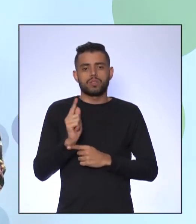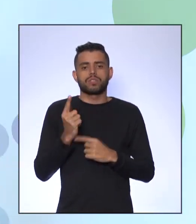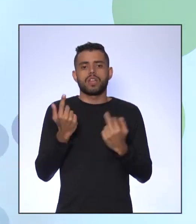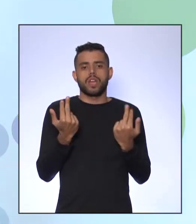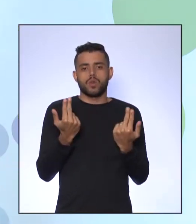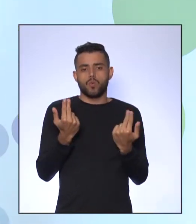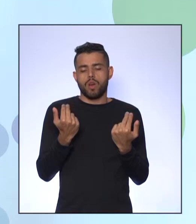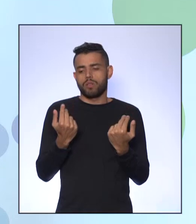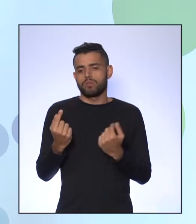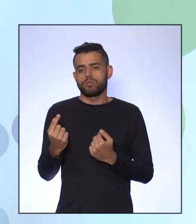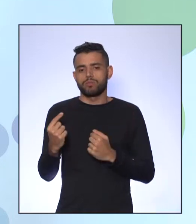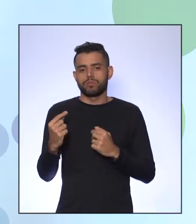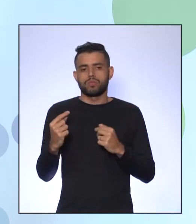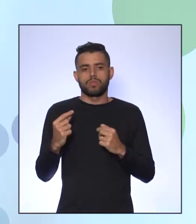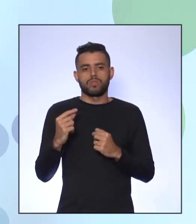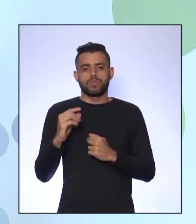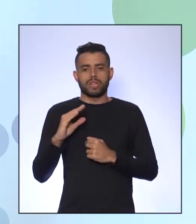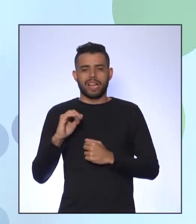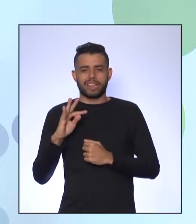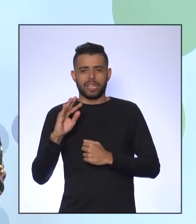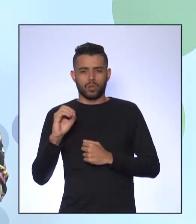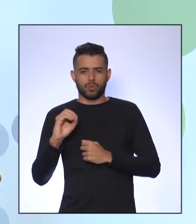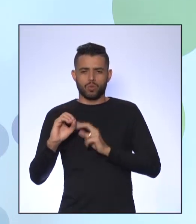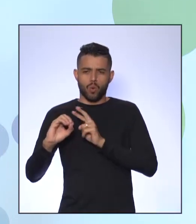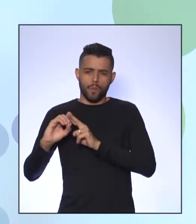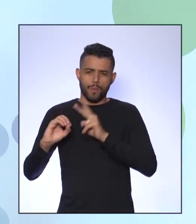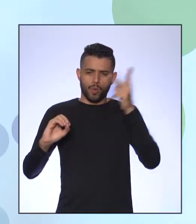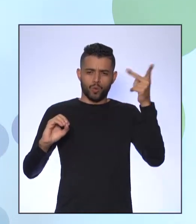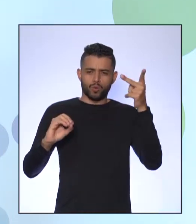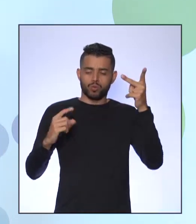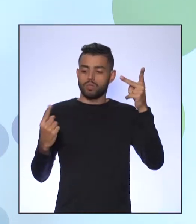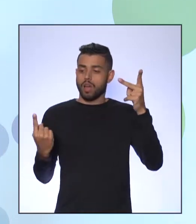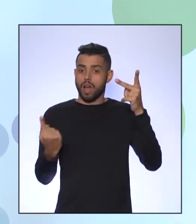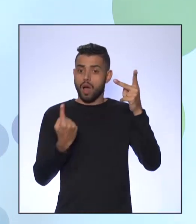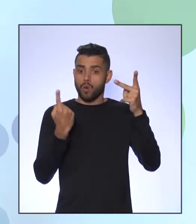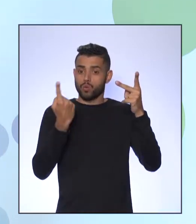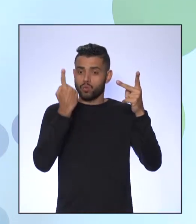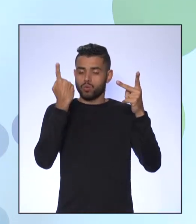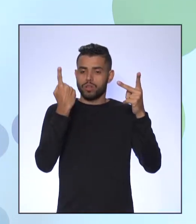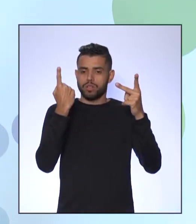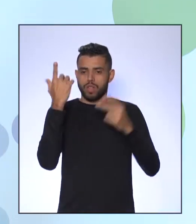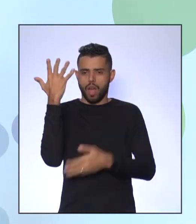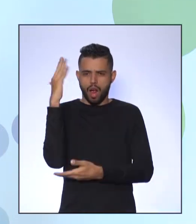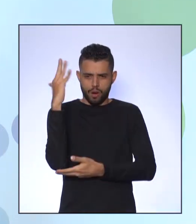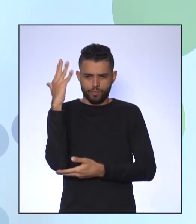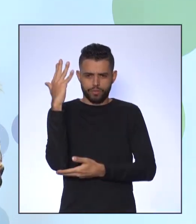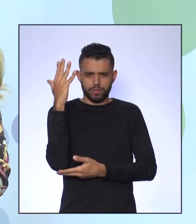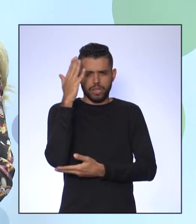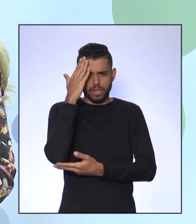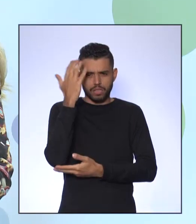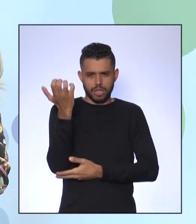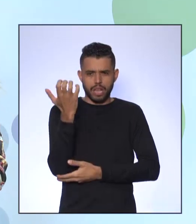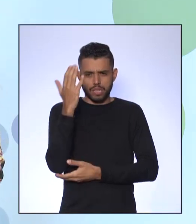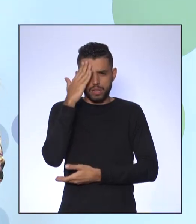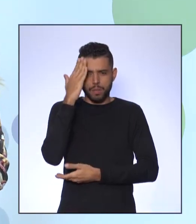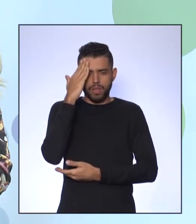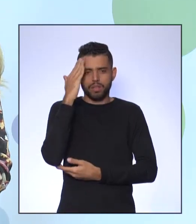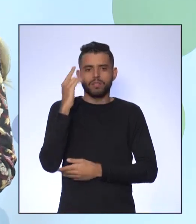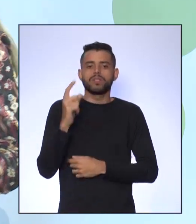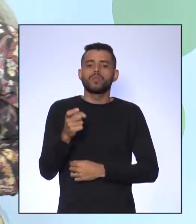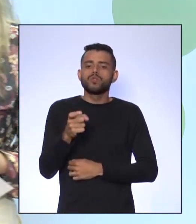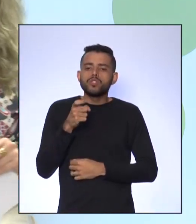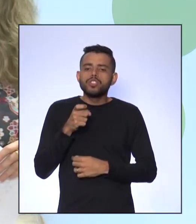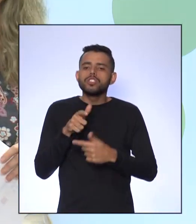ao cateto oposto, que é a altura que a gente quer descobrir, então é o x, dividido pelo